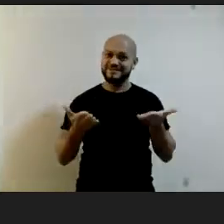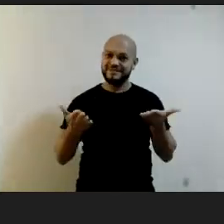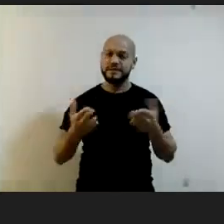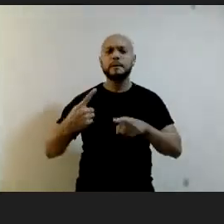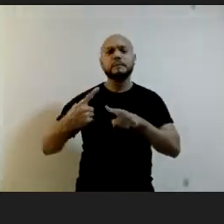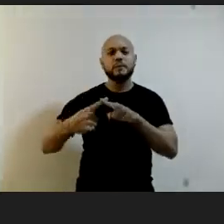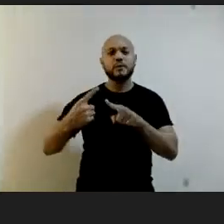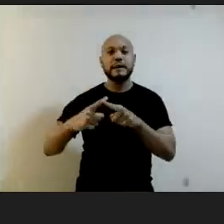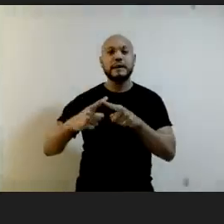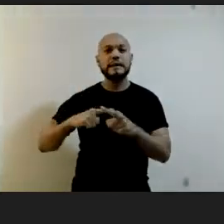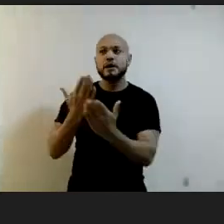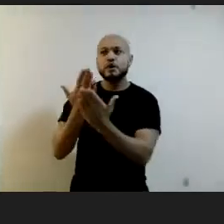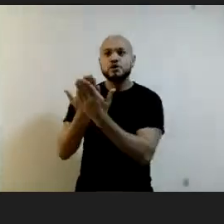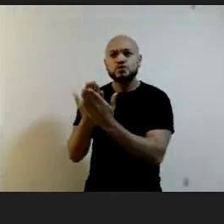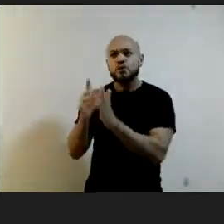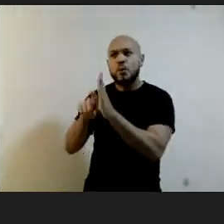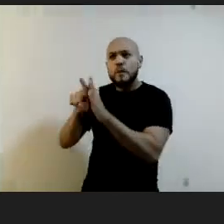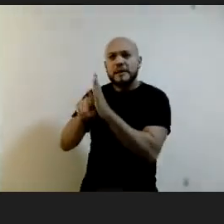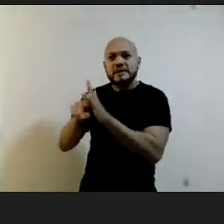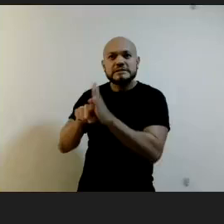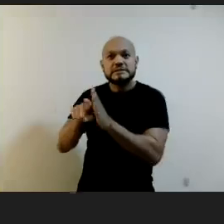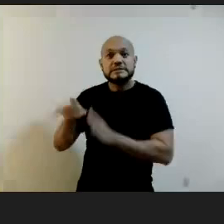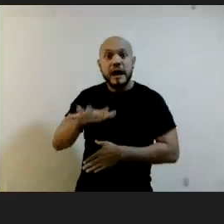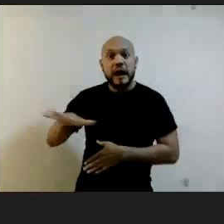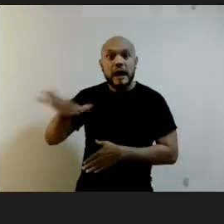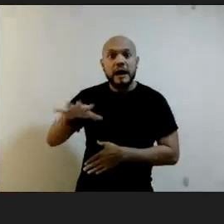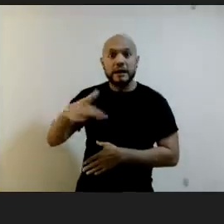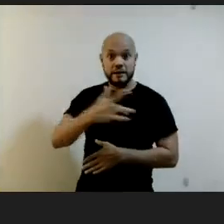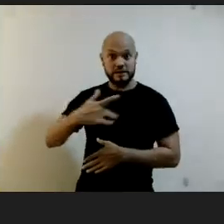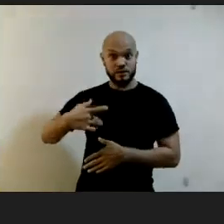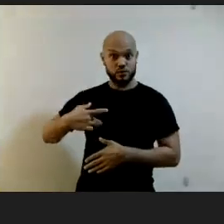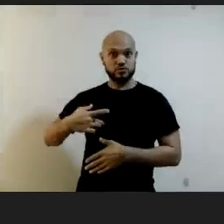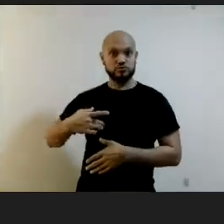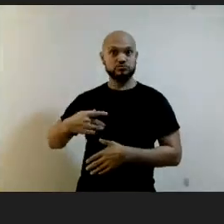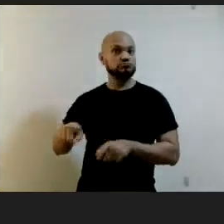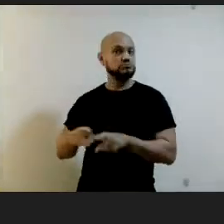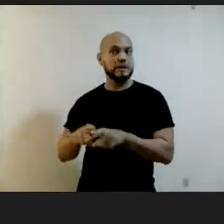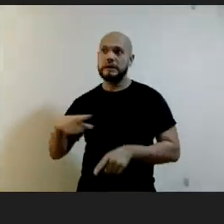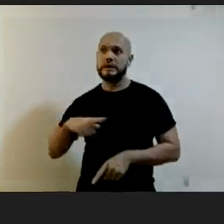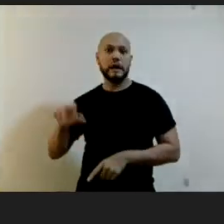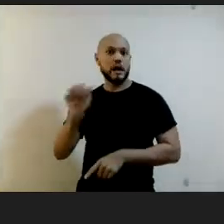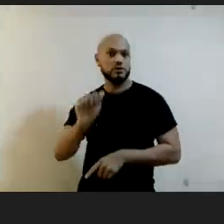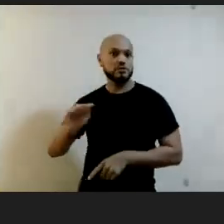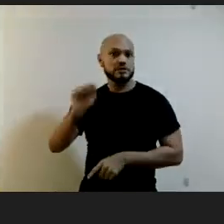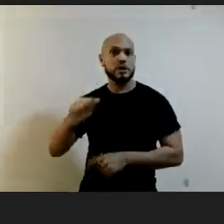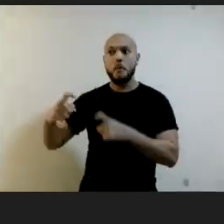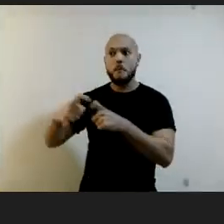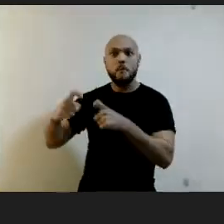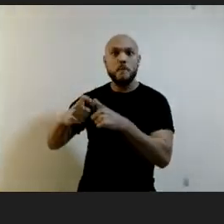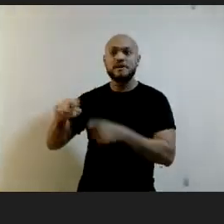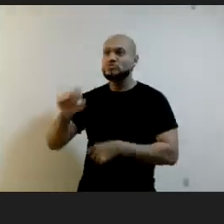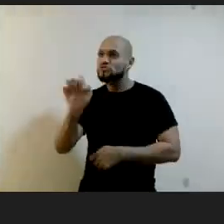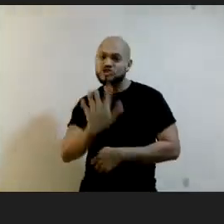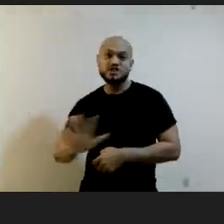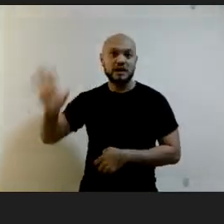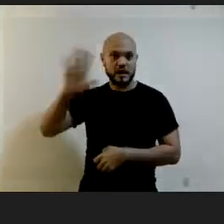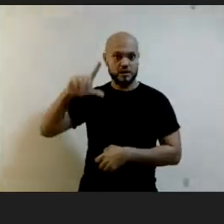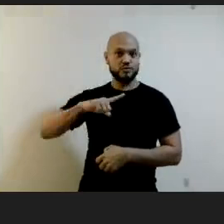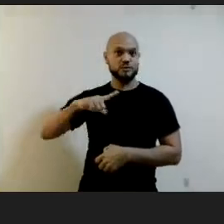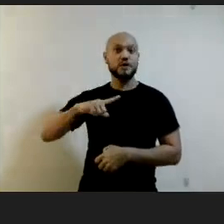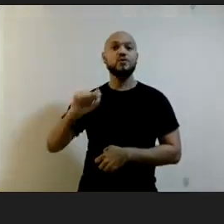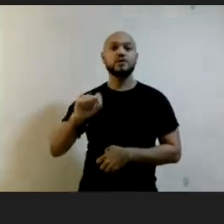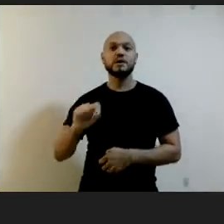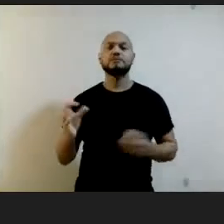né? E isso já tem recomendações de sociedades médicas, a meditação como uma forma